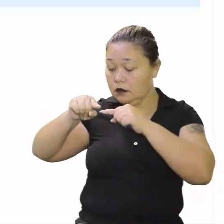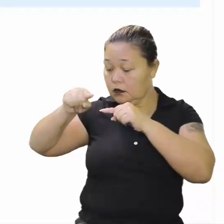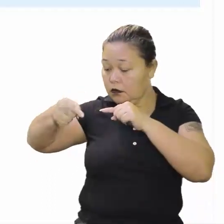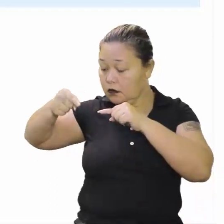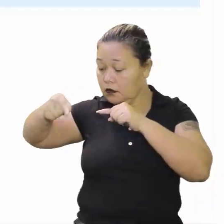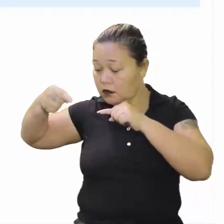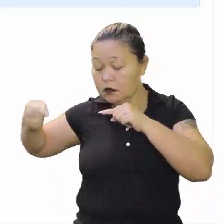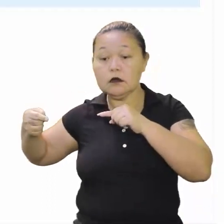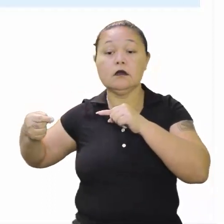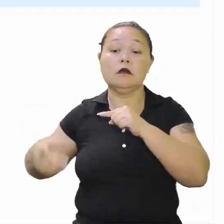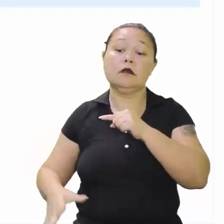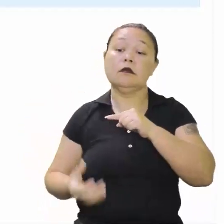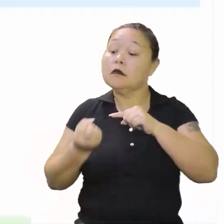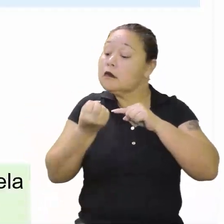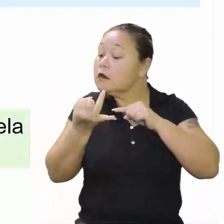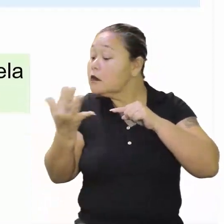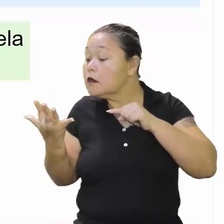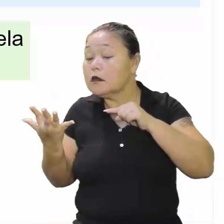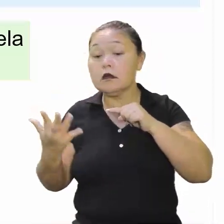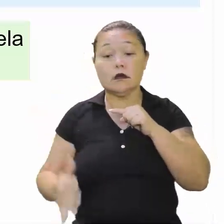andar com a vírgula.